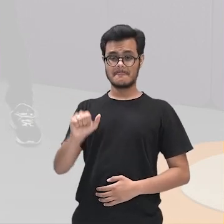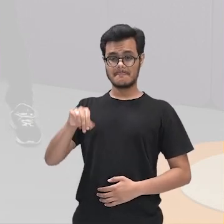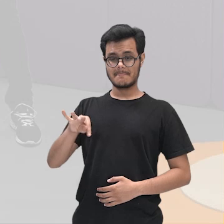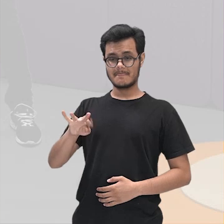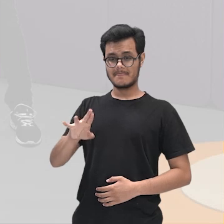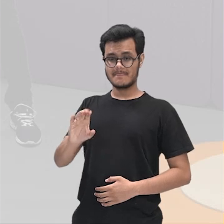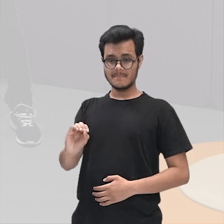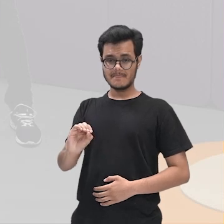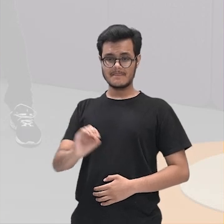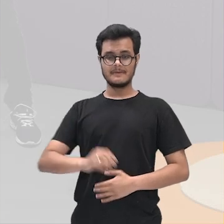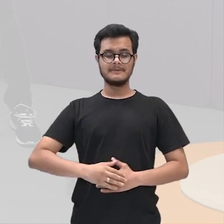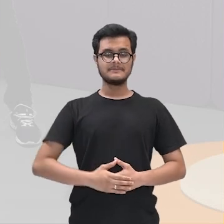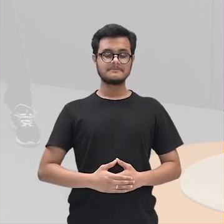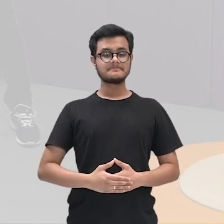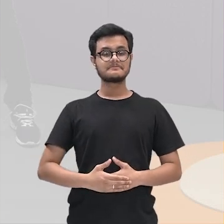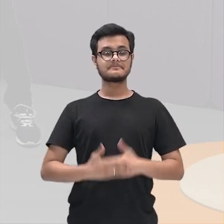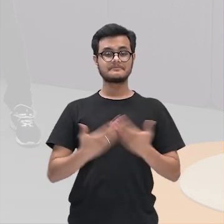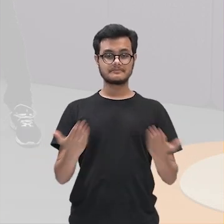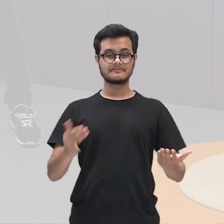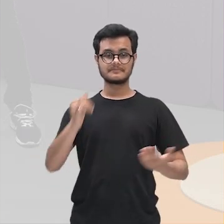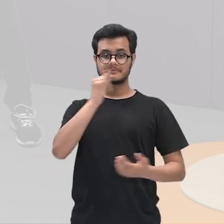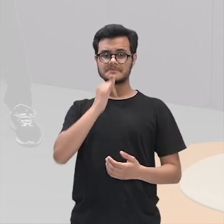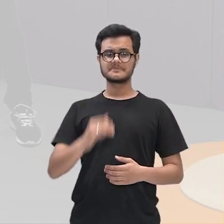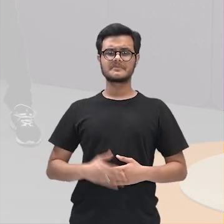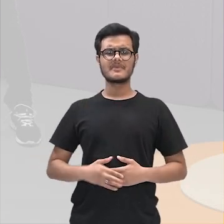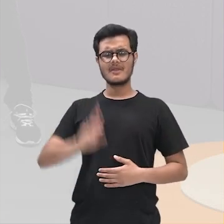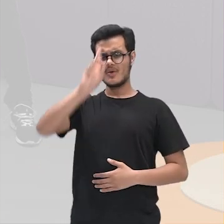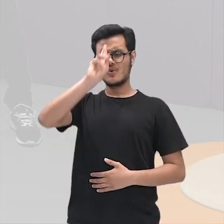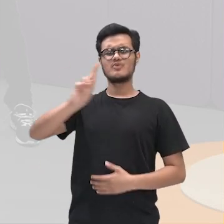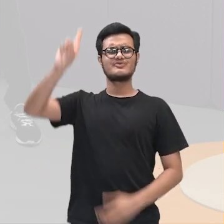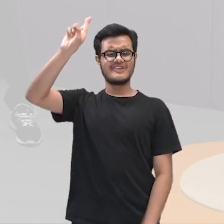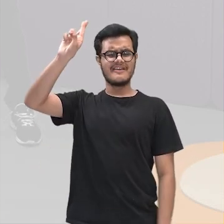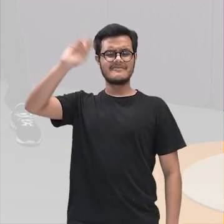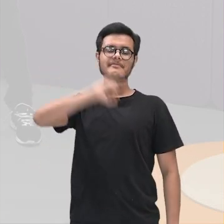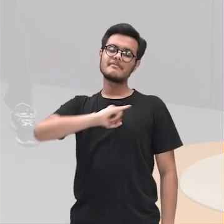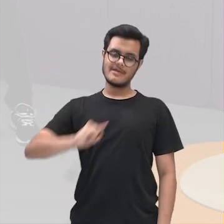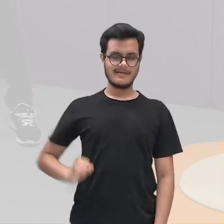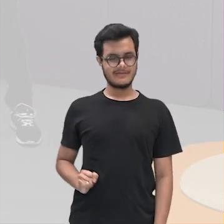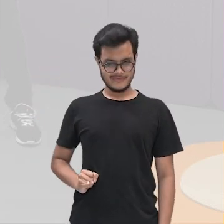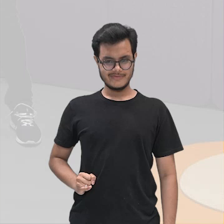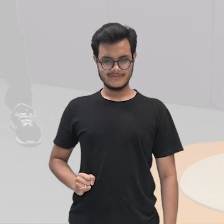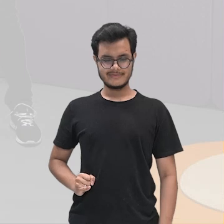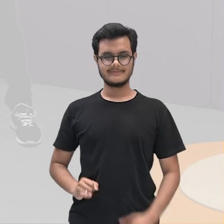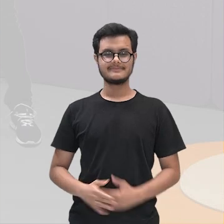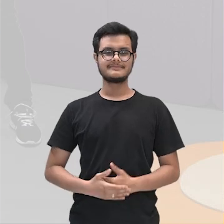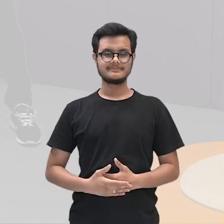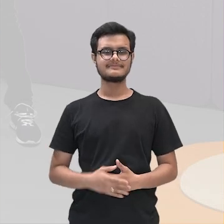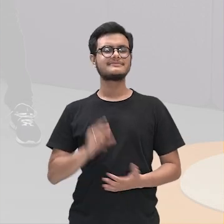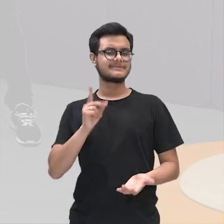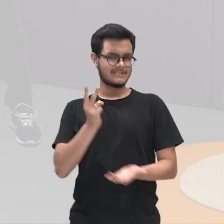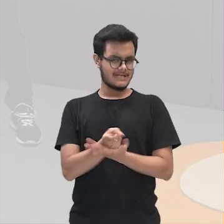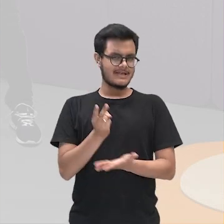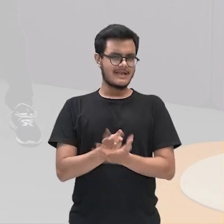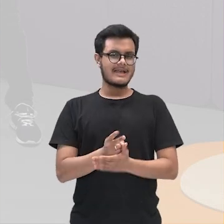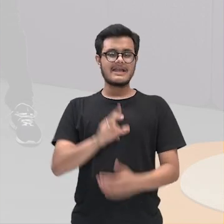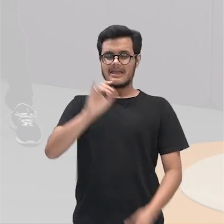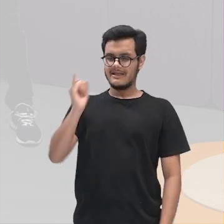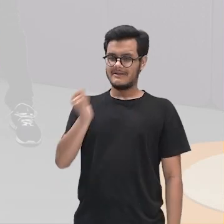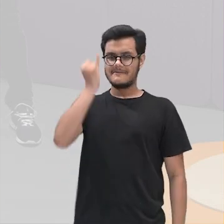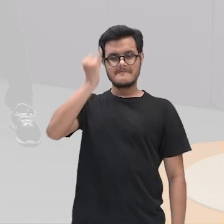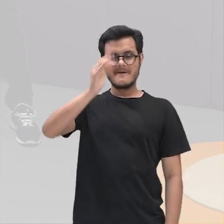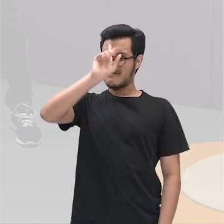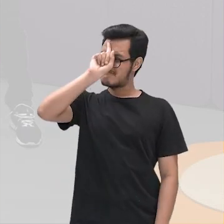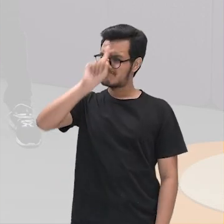tá bom? Nós vamos ter aqui no topo a figura do imperador, que era a figura central, detendo o